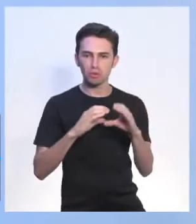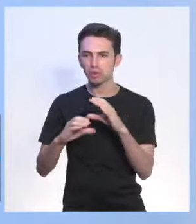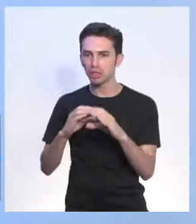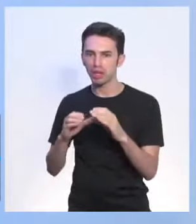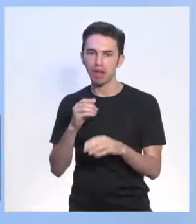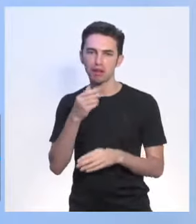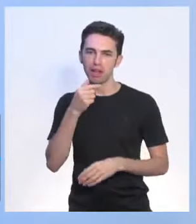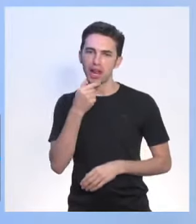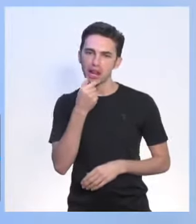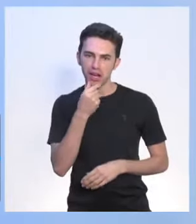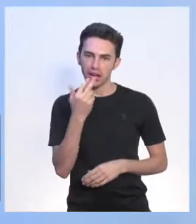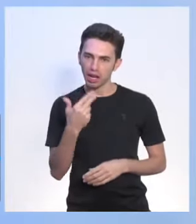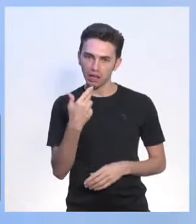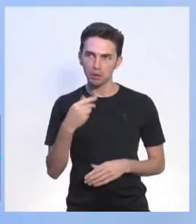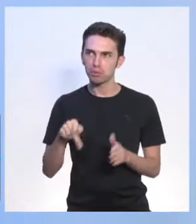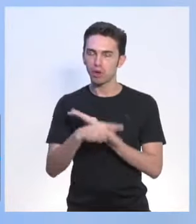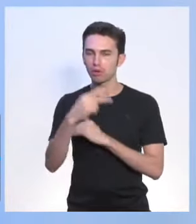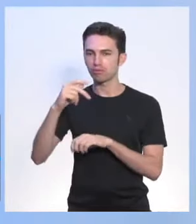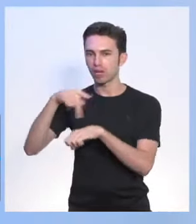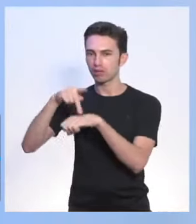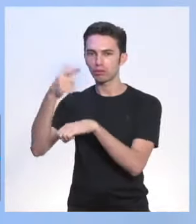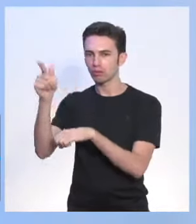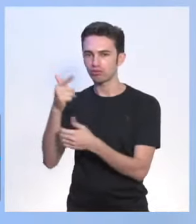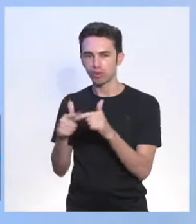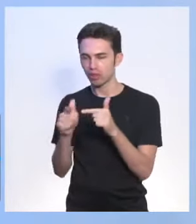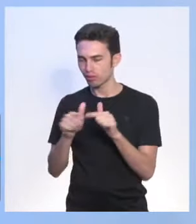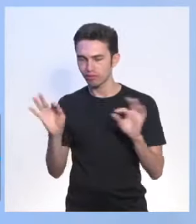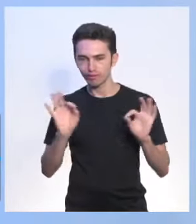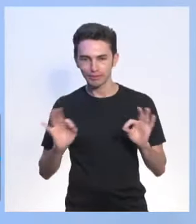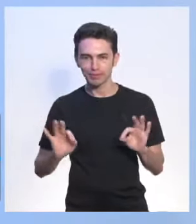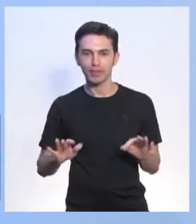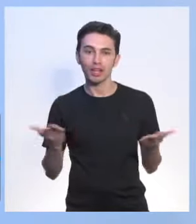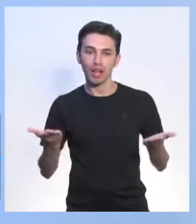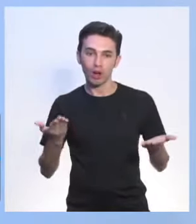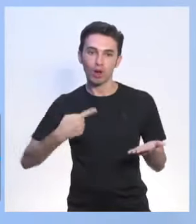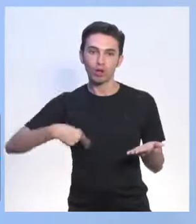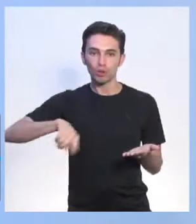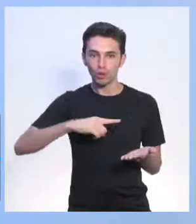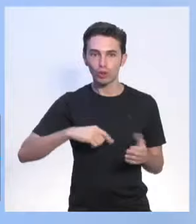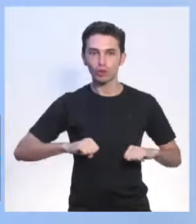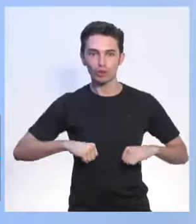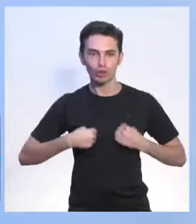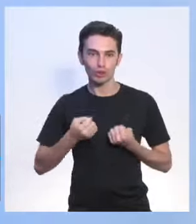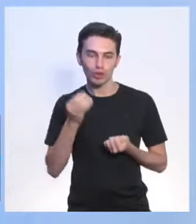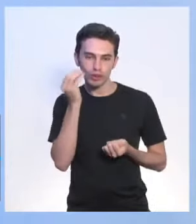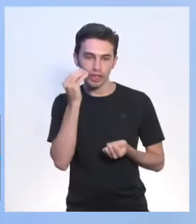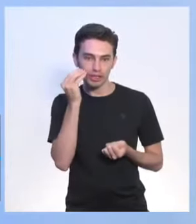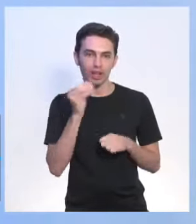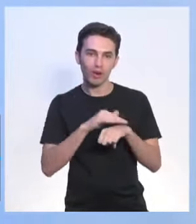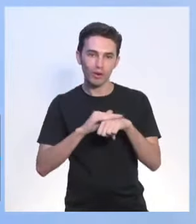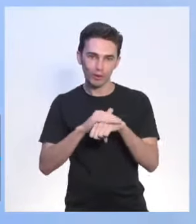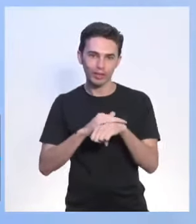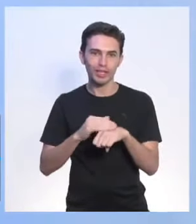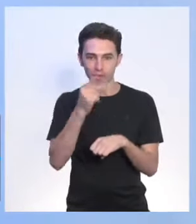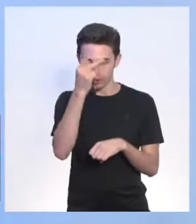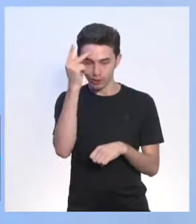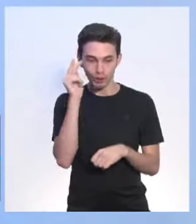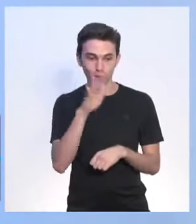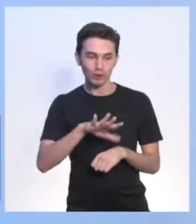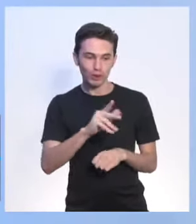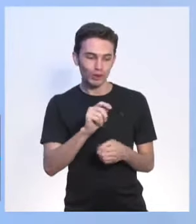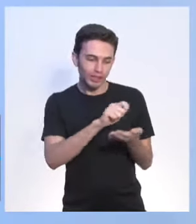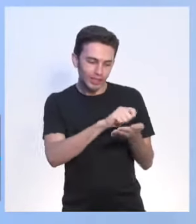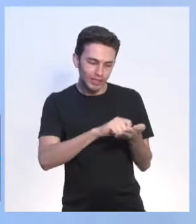forma possível. E aqui a gente vai destacar aquelas pessoas que procuram escrever sempre in English e com respostas corretas, tá